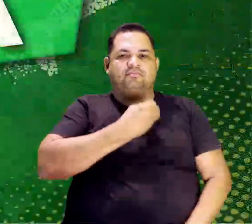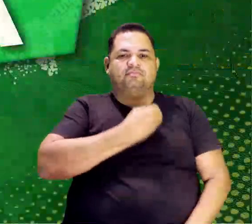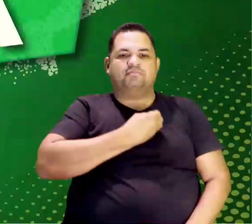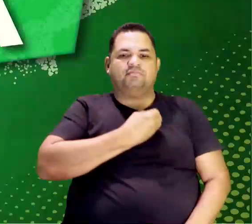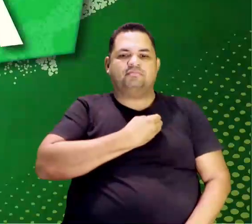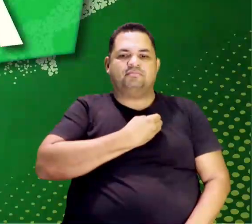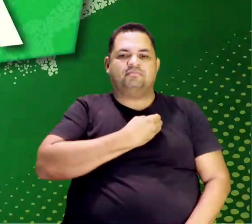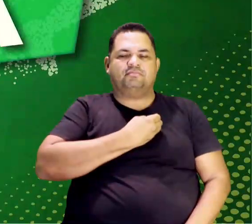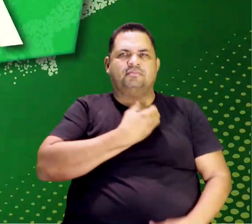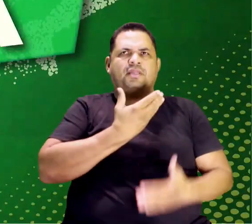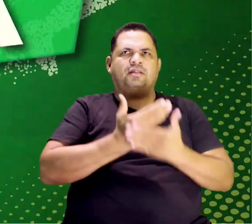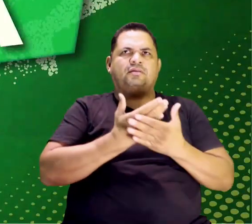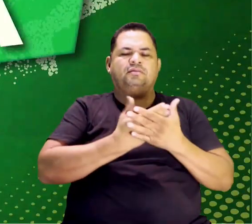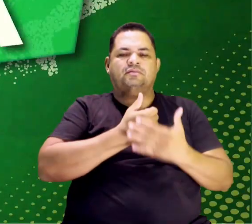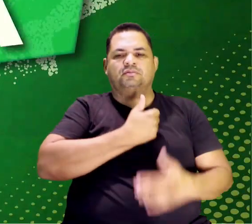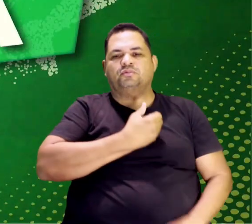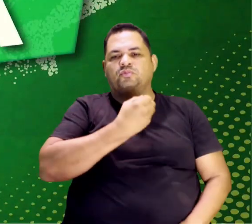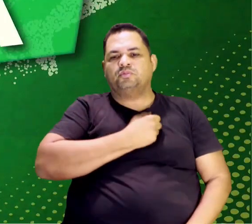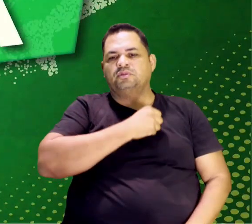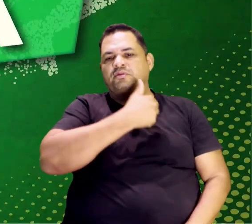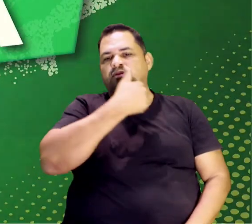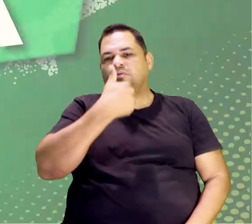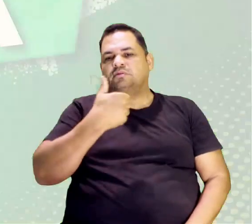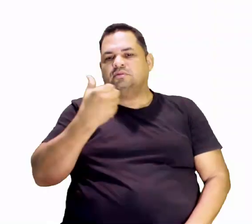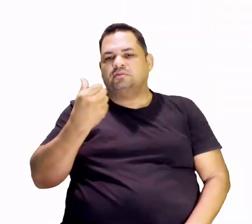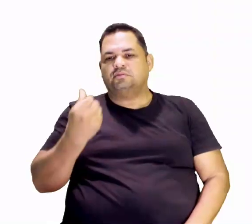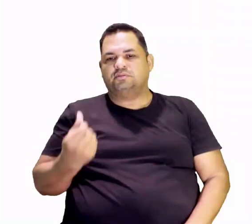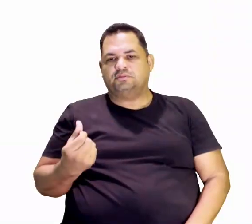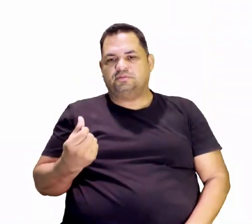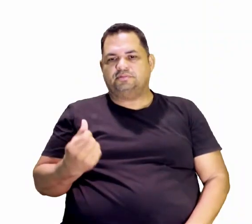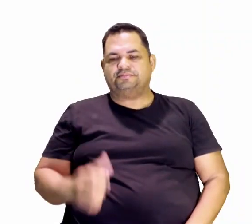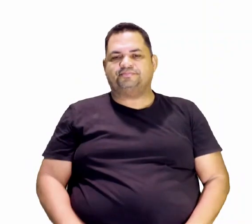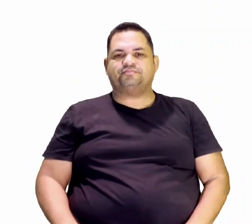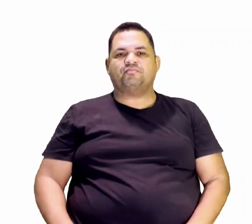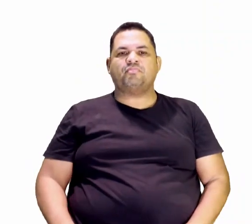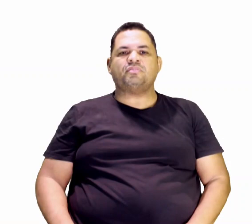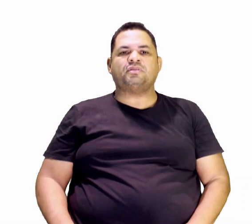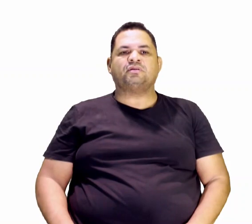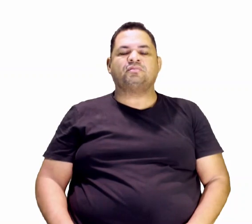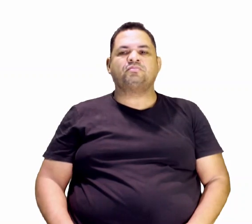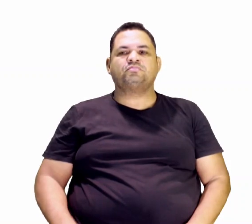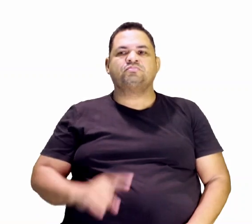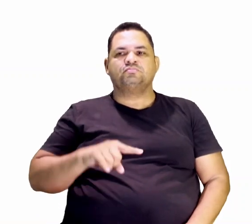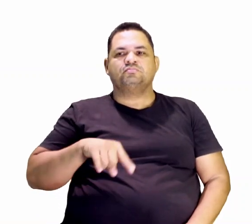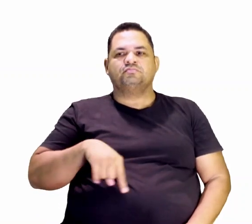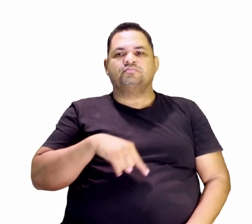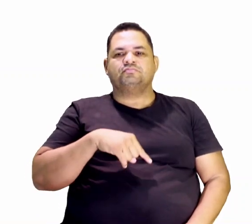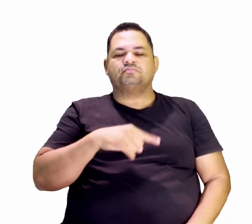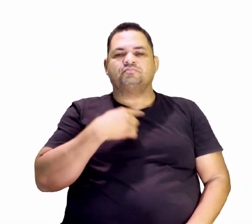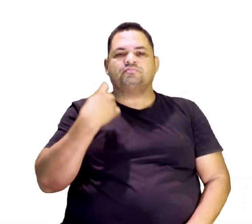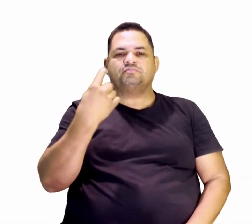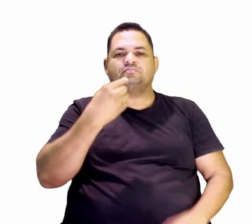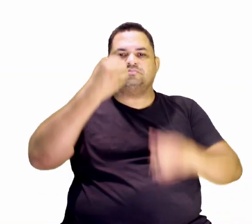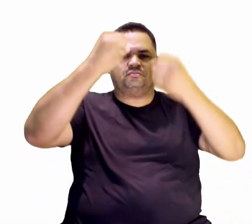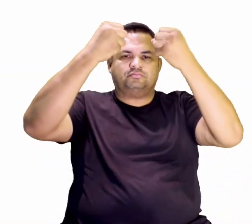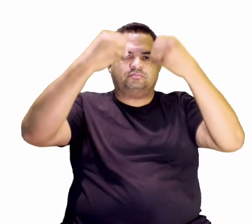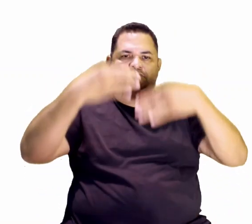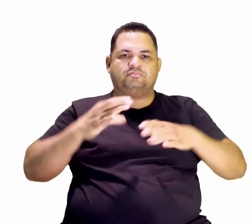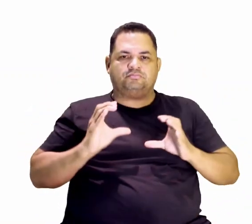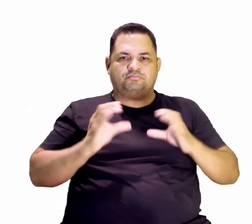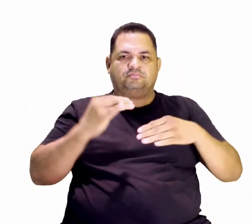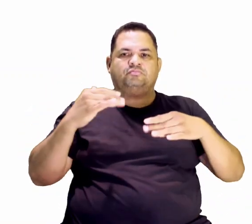número? Número 16, gente, muito bem. Então nós falamos aí sobre as tribos urbanas e